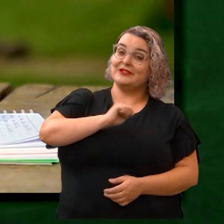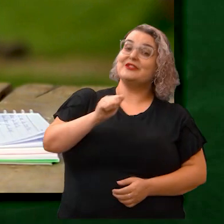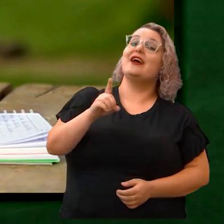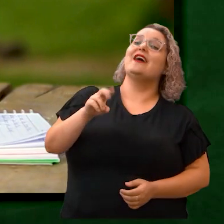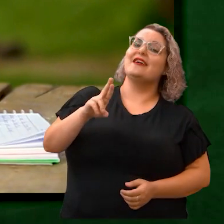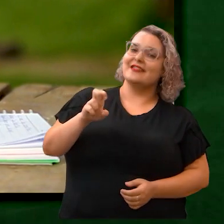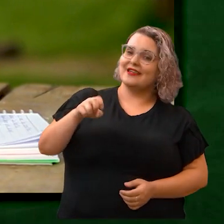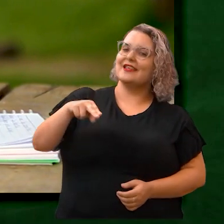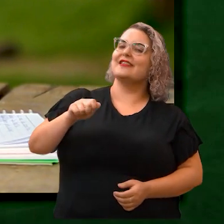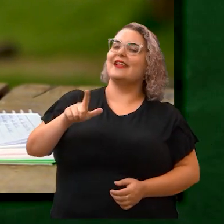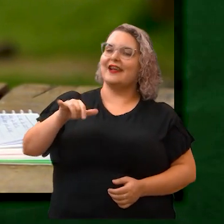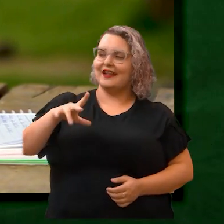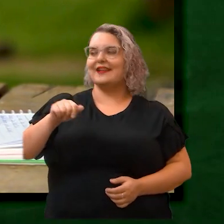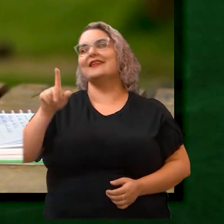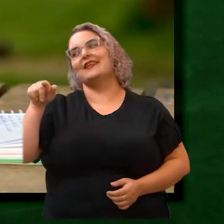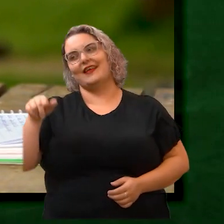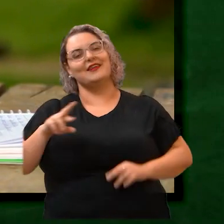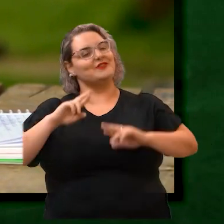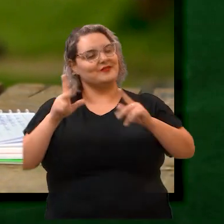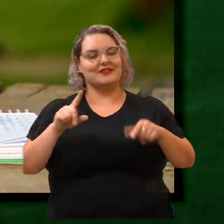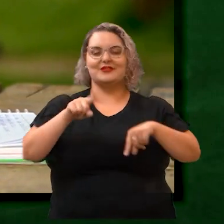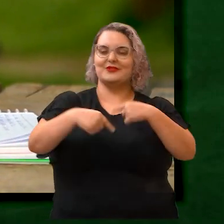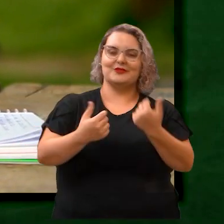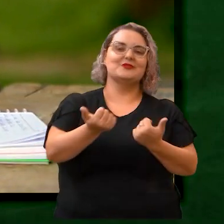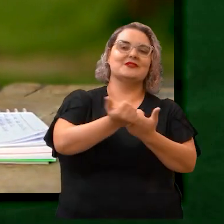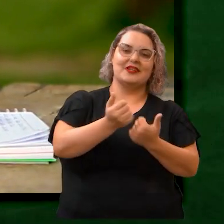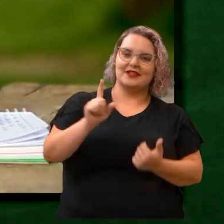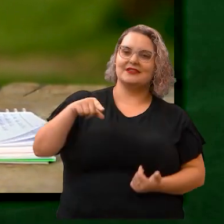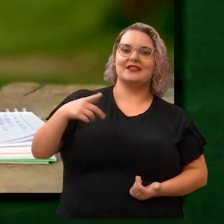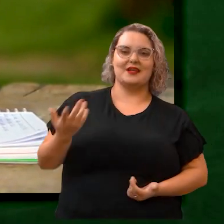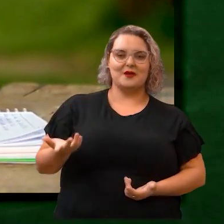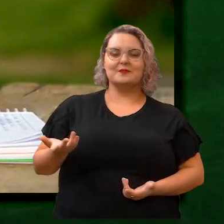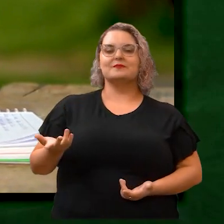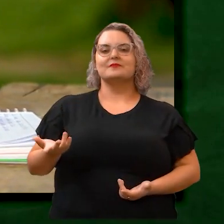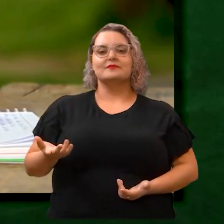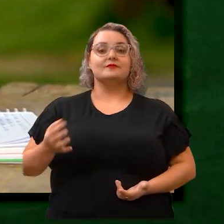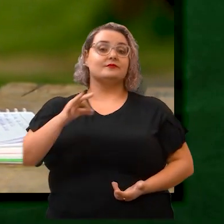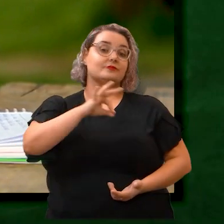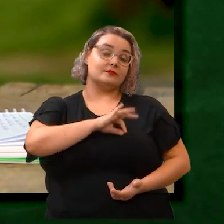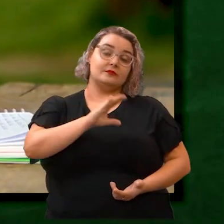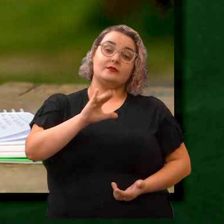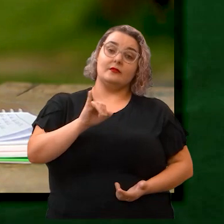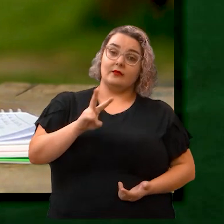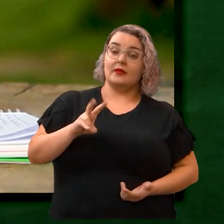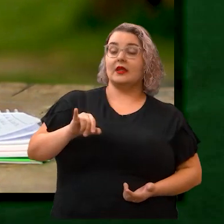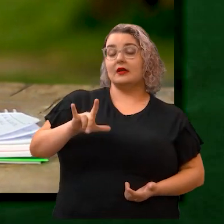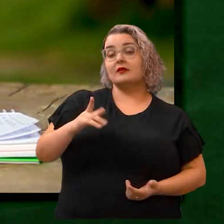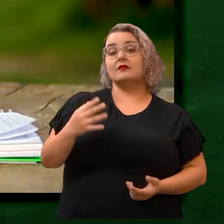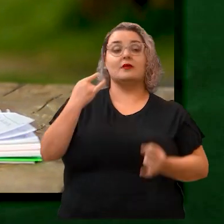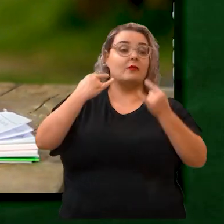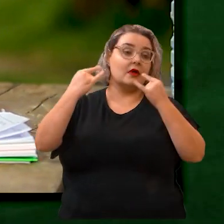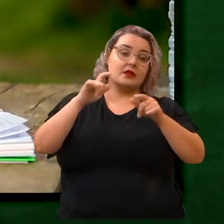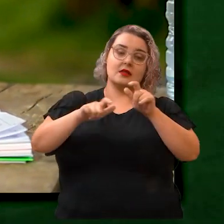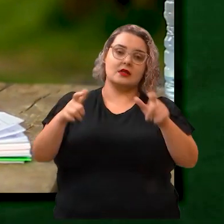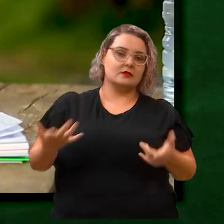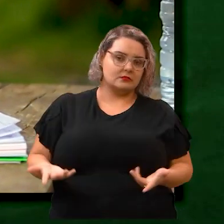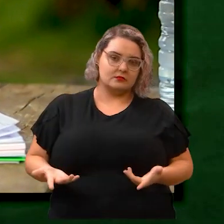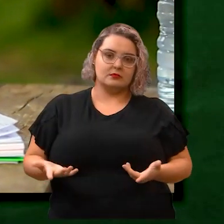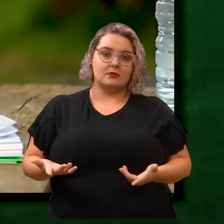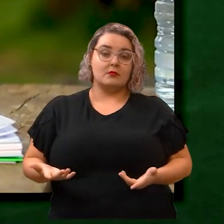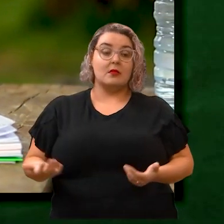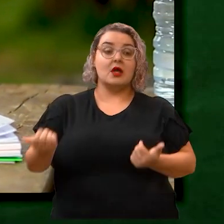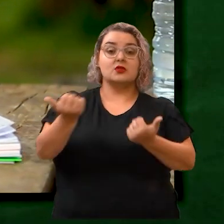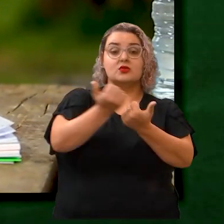adrenalina adrenalina diferente de um outro cargo então Polícia Civil atrás também muita gente tal